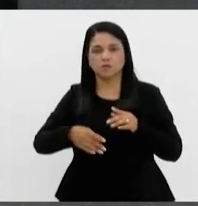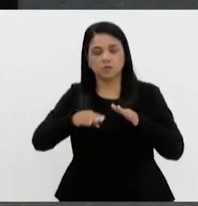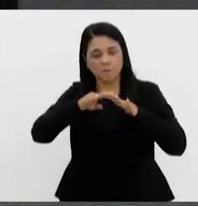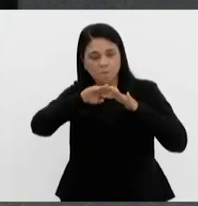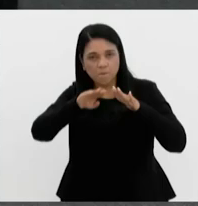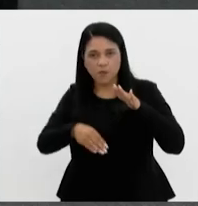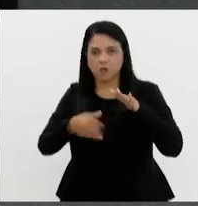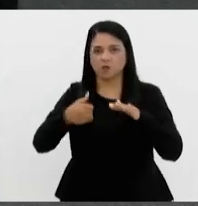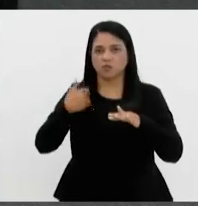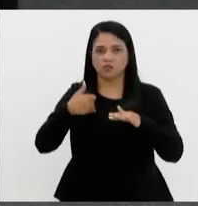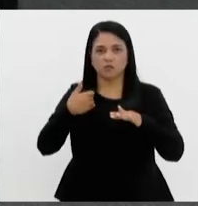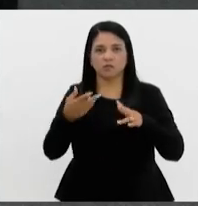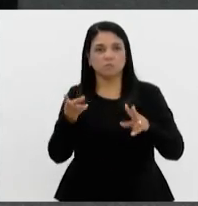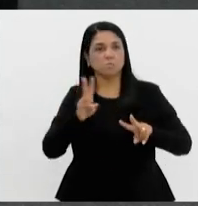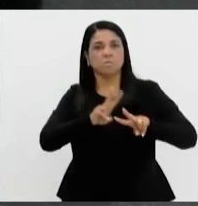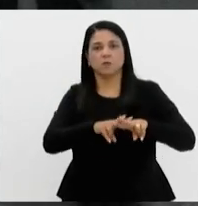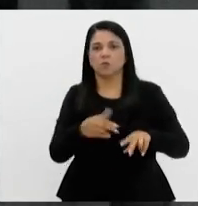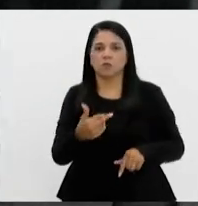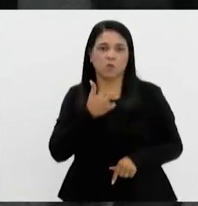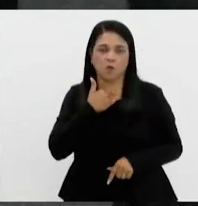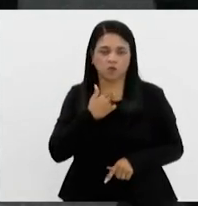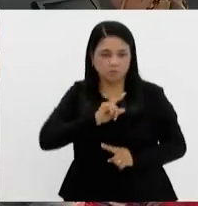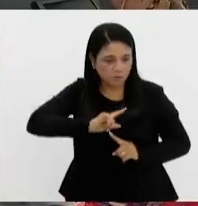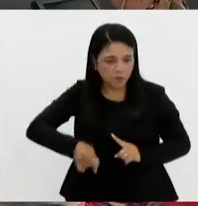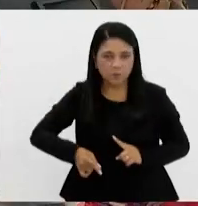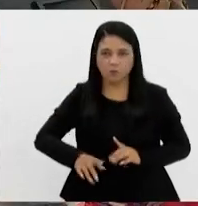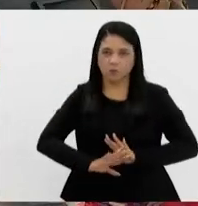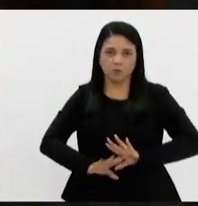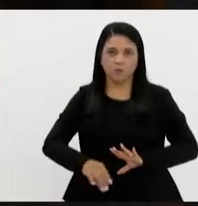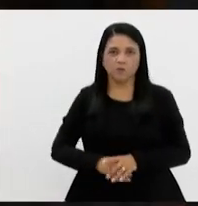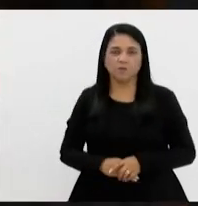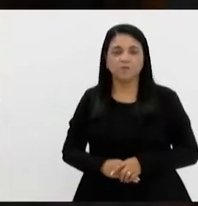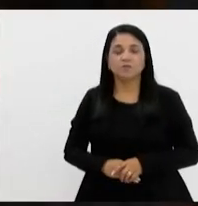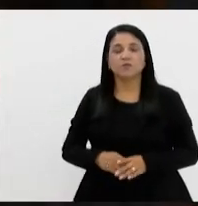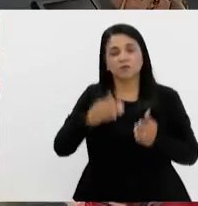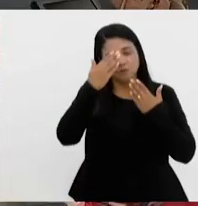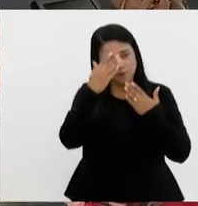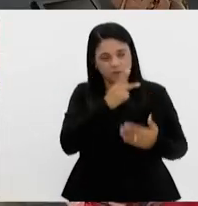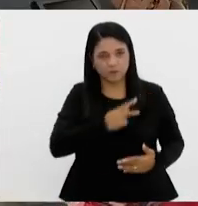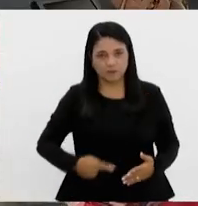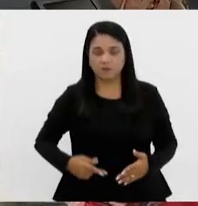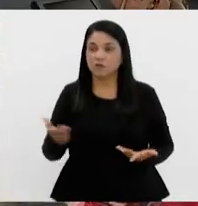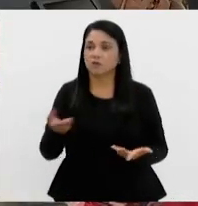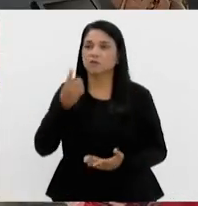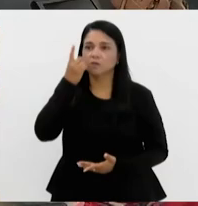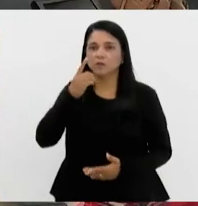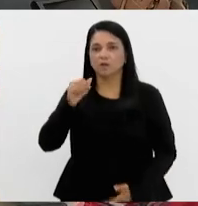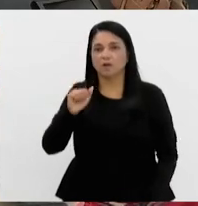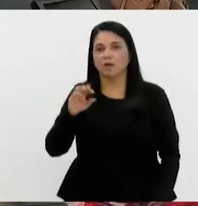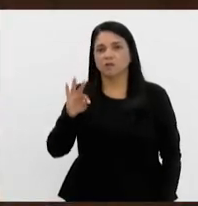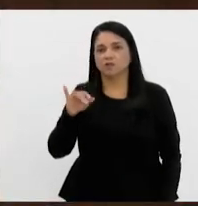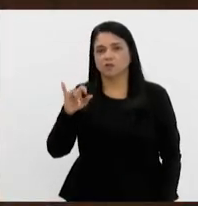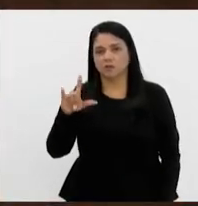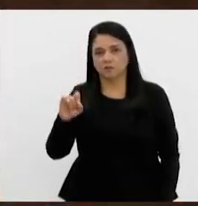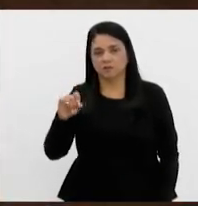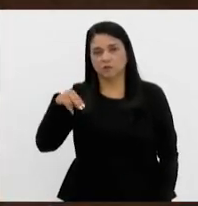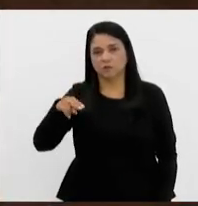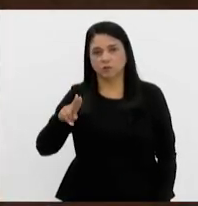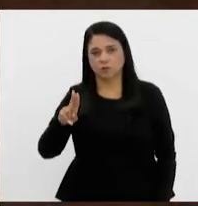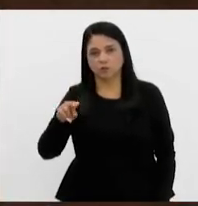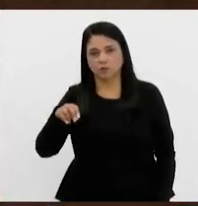idade sem flagrantes de delito. Muito obrigada, senhora presidente. Deputado Átila Nunes. Senhora presidente, eu